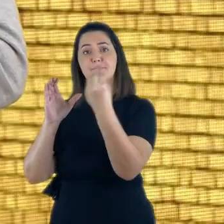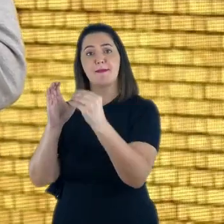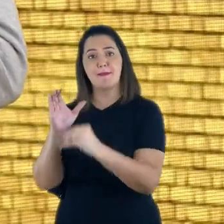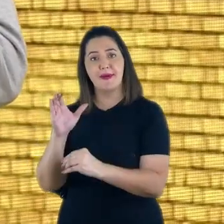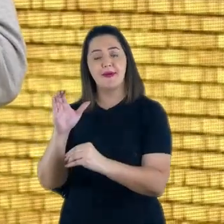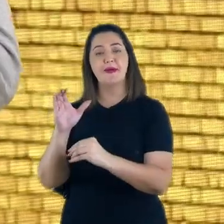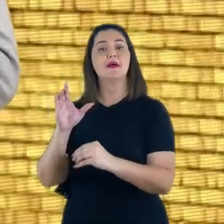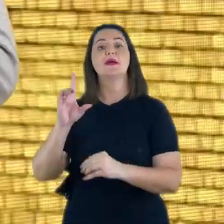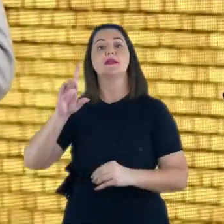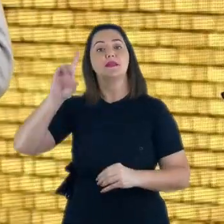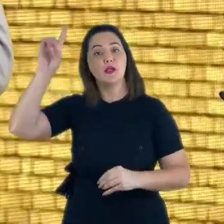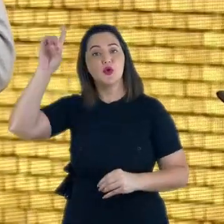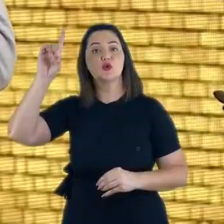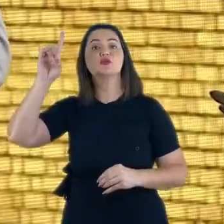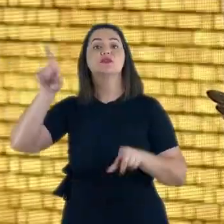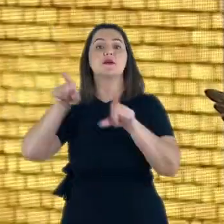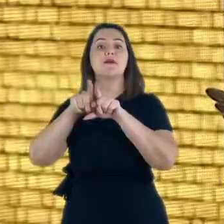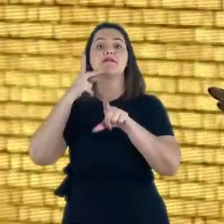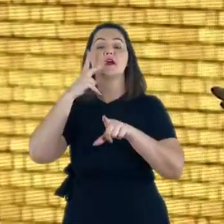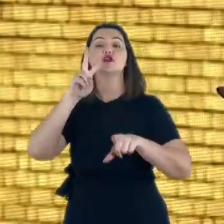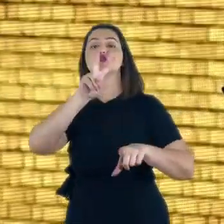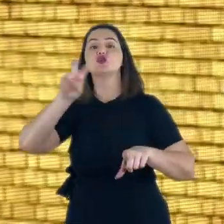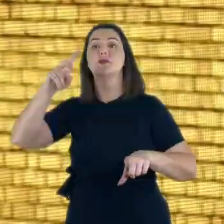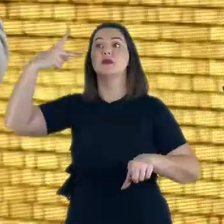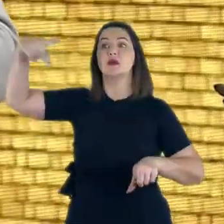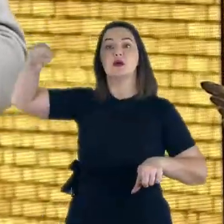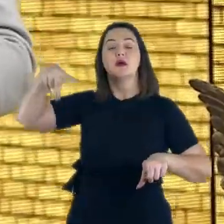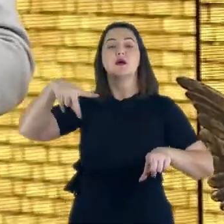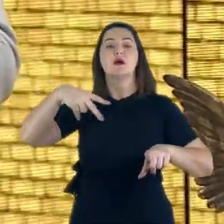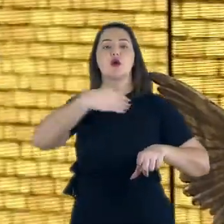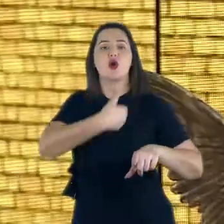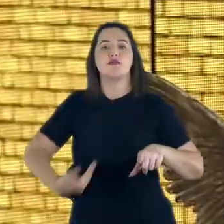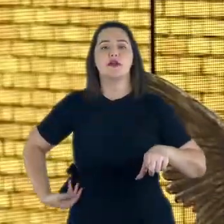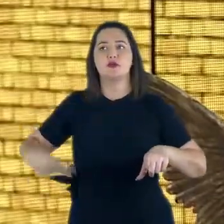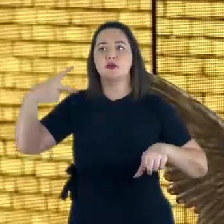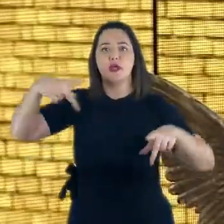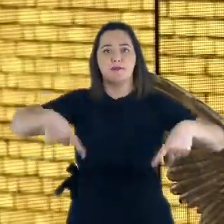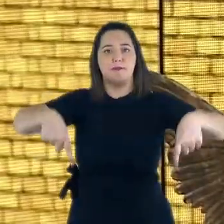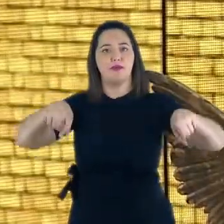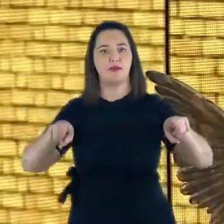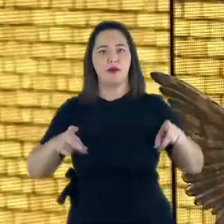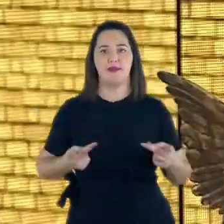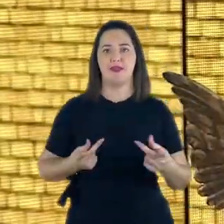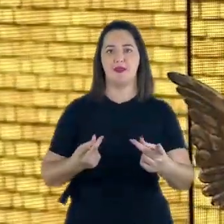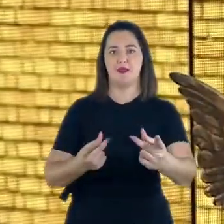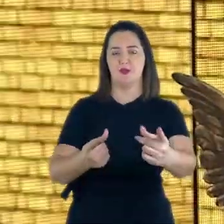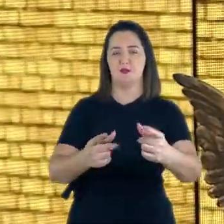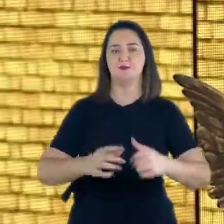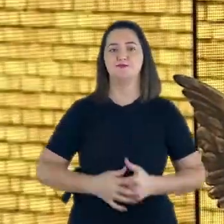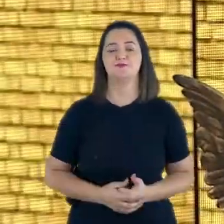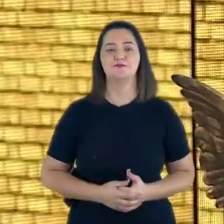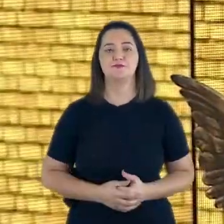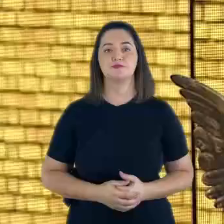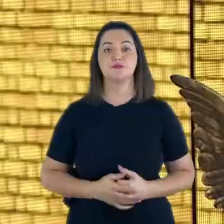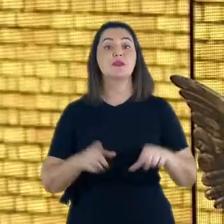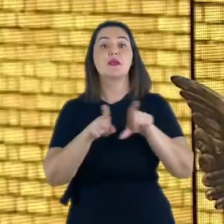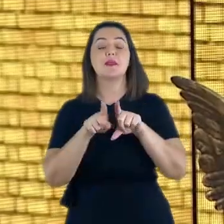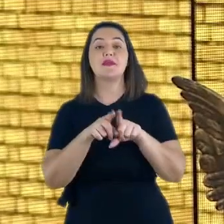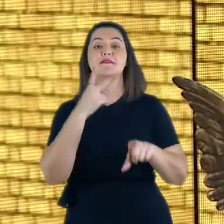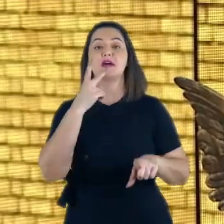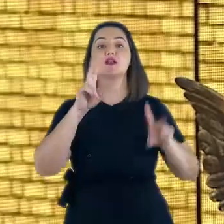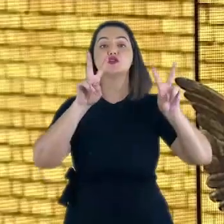seu reino eterno. Assim, esta profecia antiga abrange um tempo que vai desde os dias